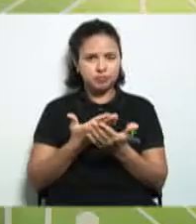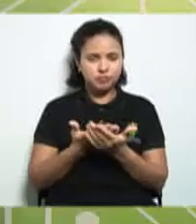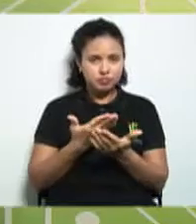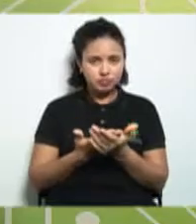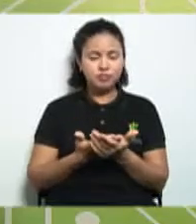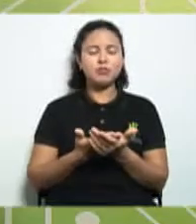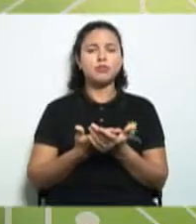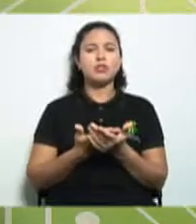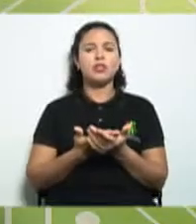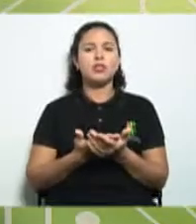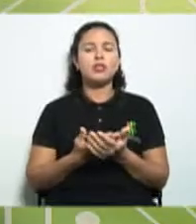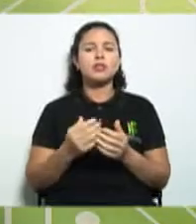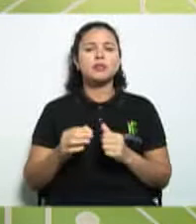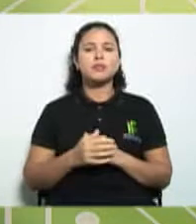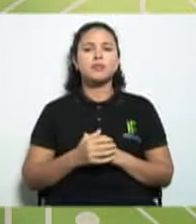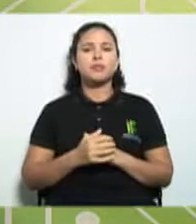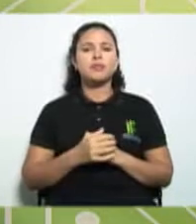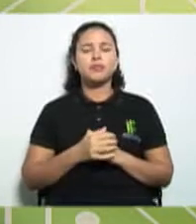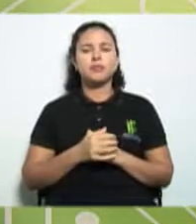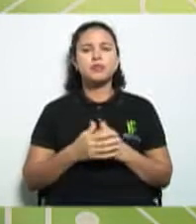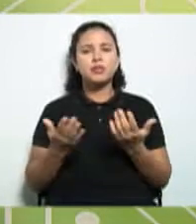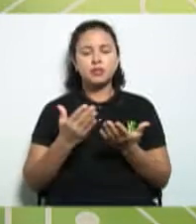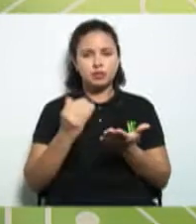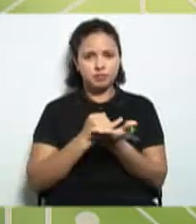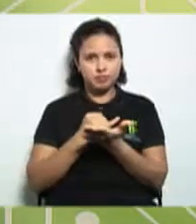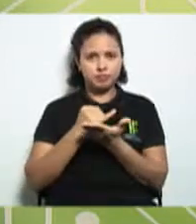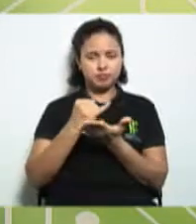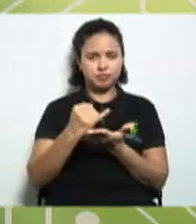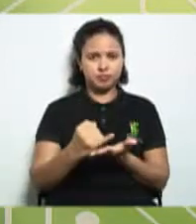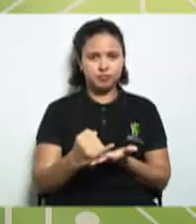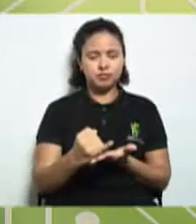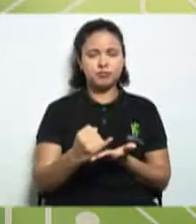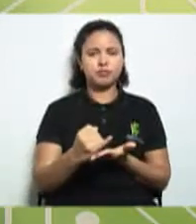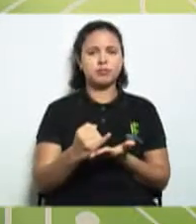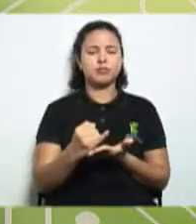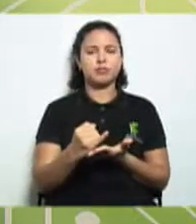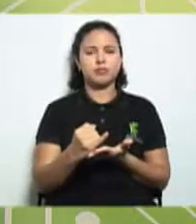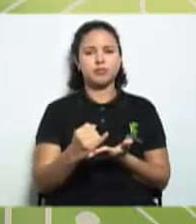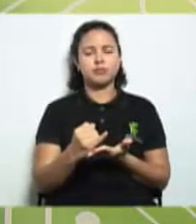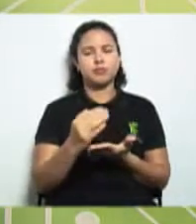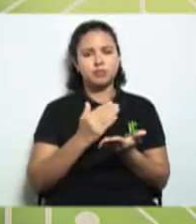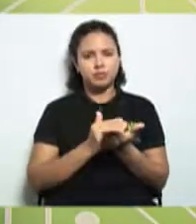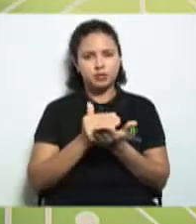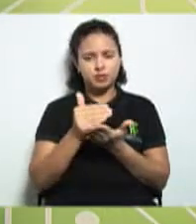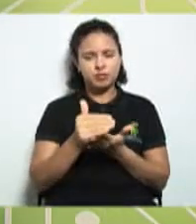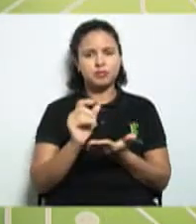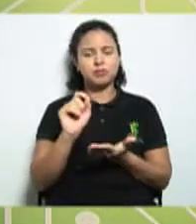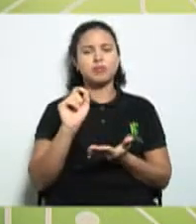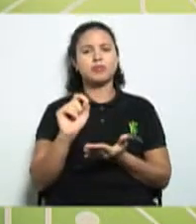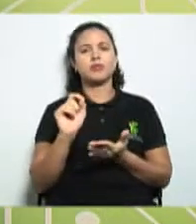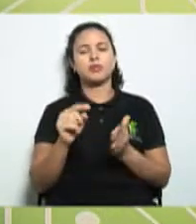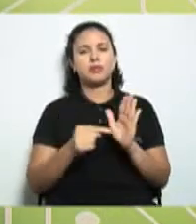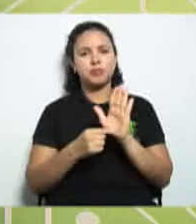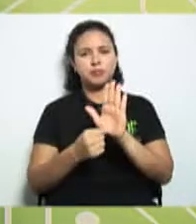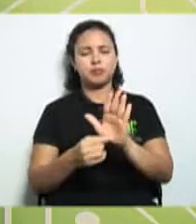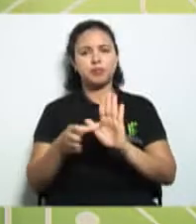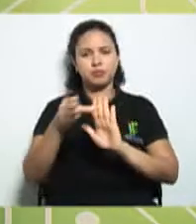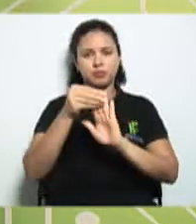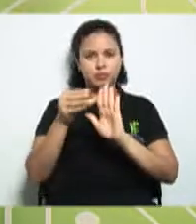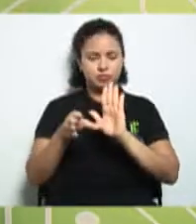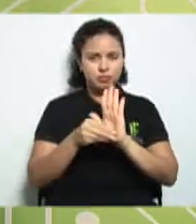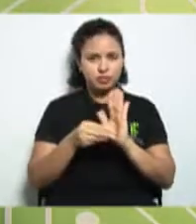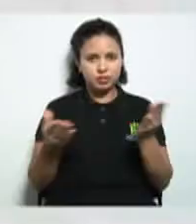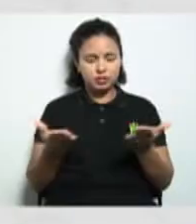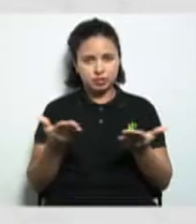Bastante coisa a gente vai ver. Então, vamos iniciar, colocando para vocês o conteúdo dessa aula.